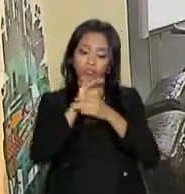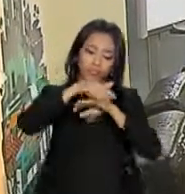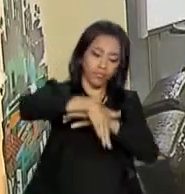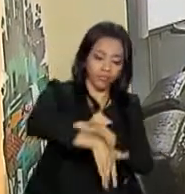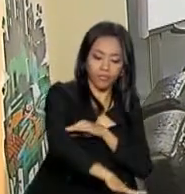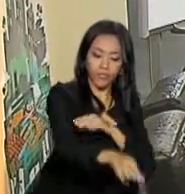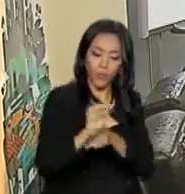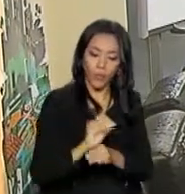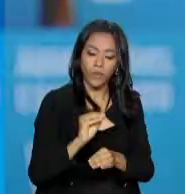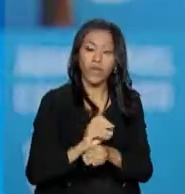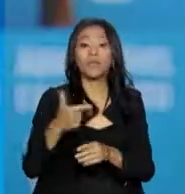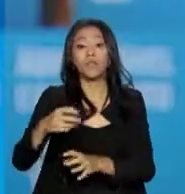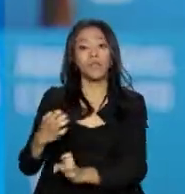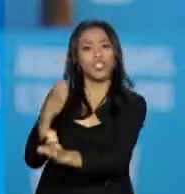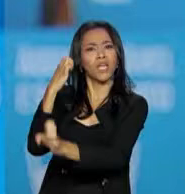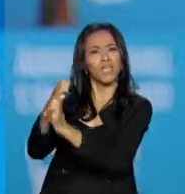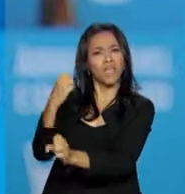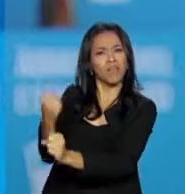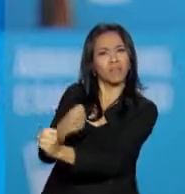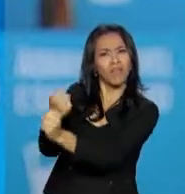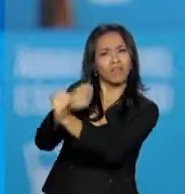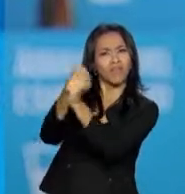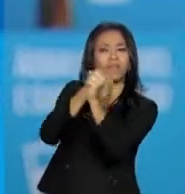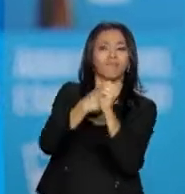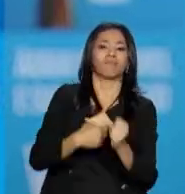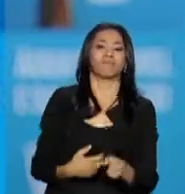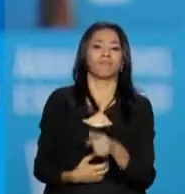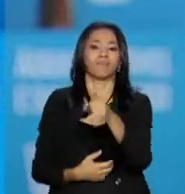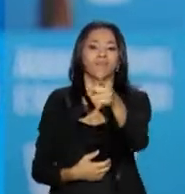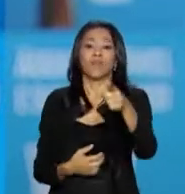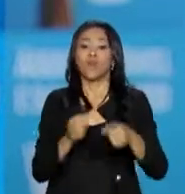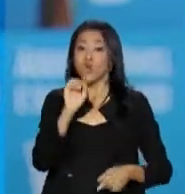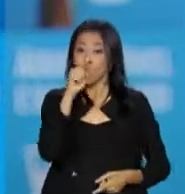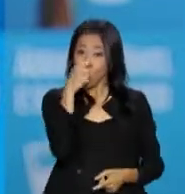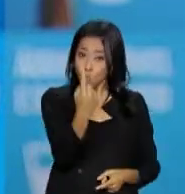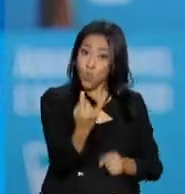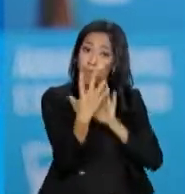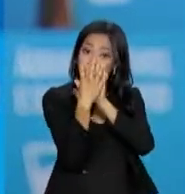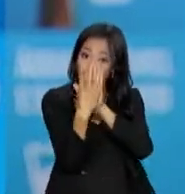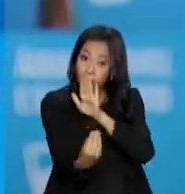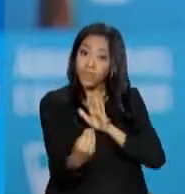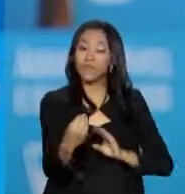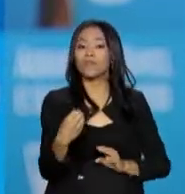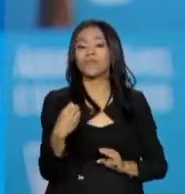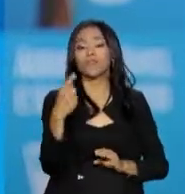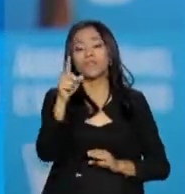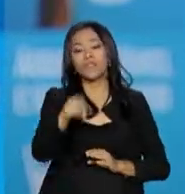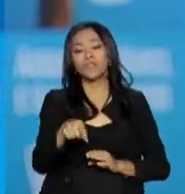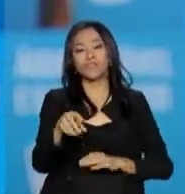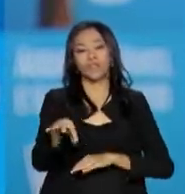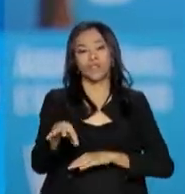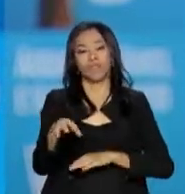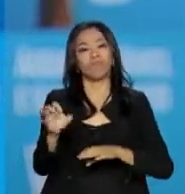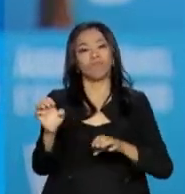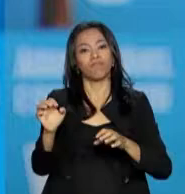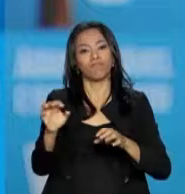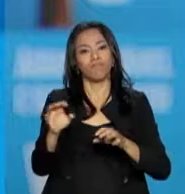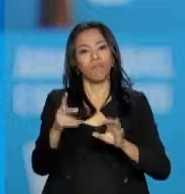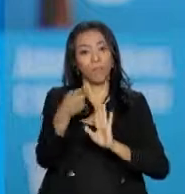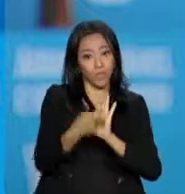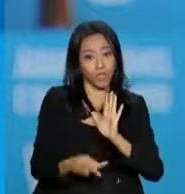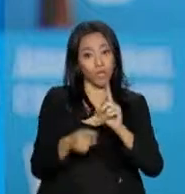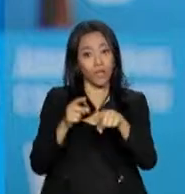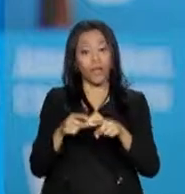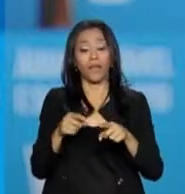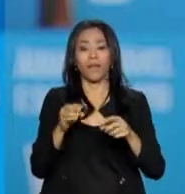das obras de engenharia. Um dos projetos que serve como exemplo no Brasil é o Cultivando Água Boa. Por quê? Porque